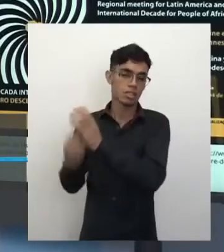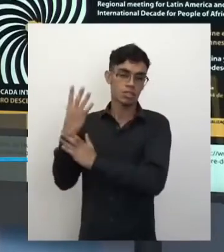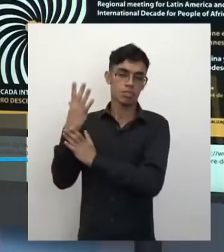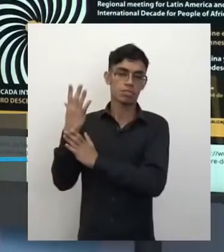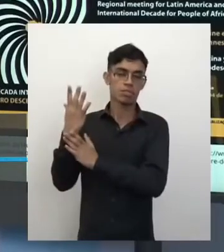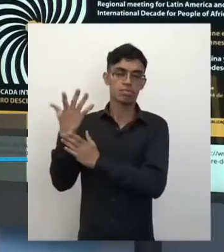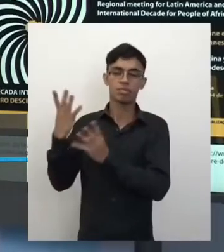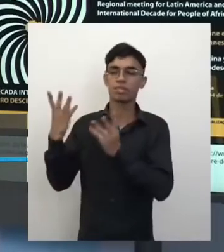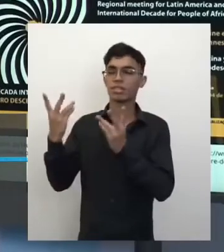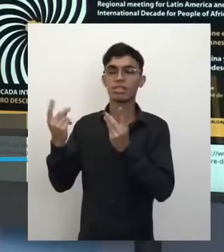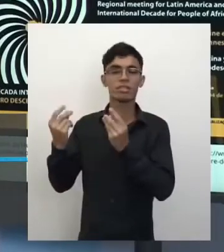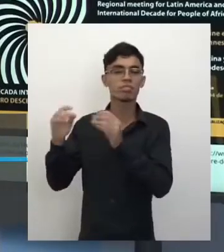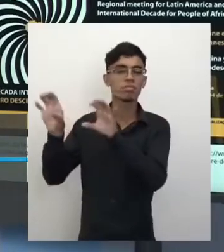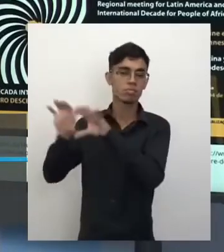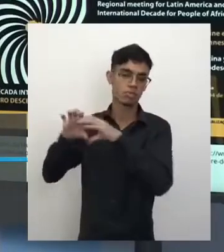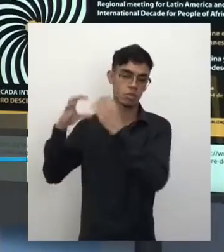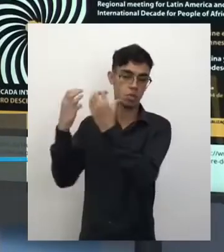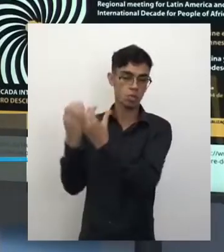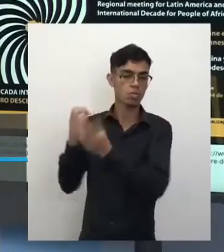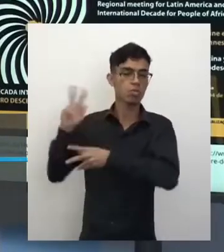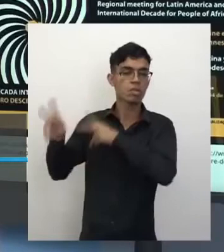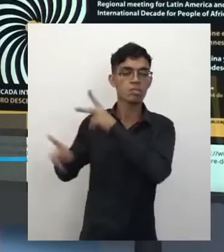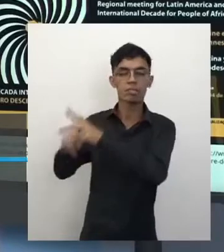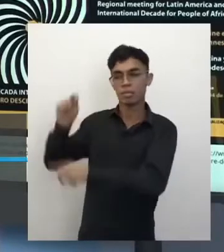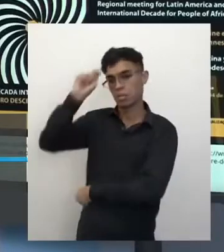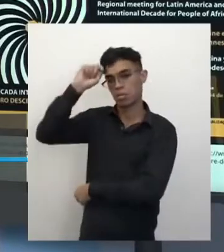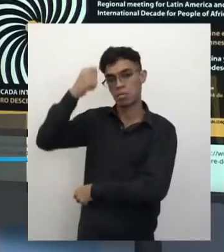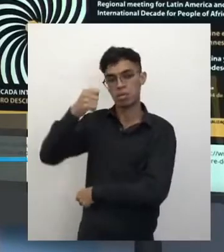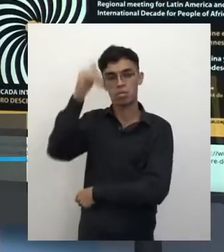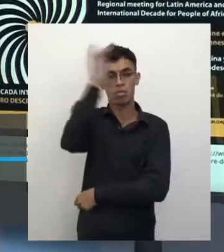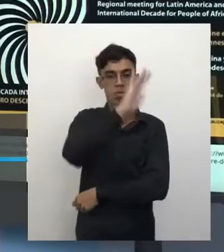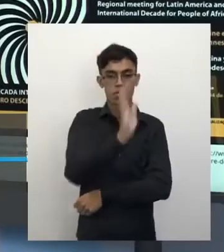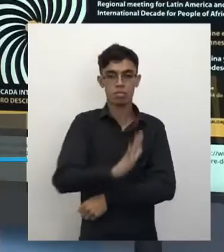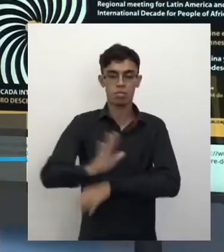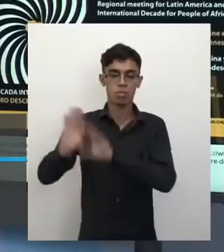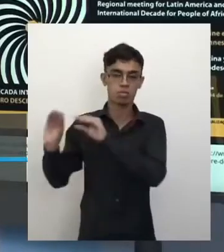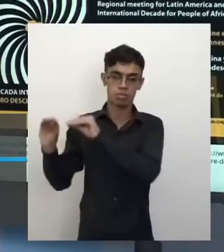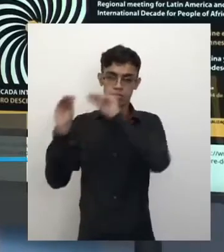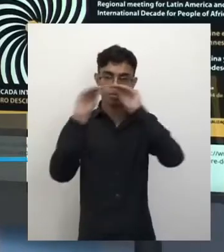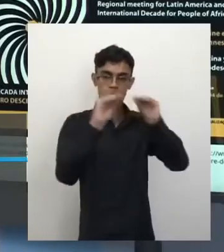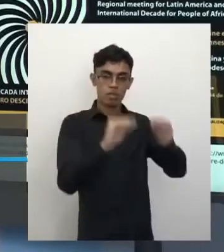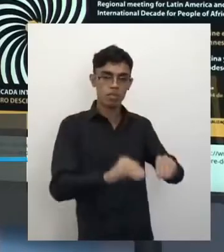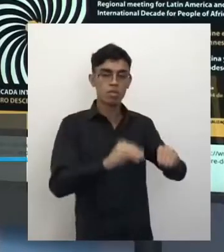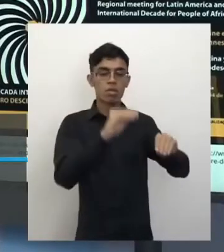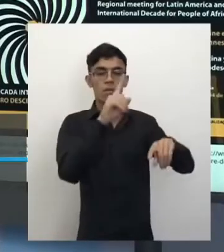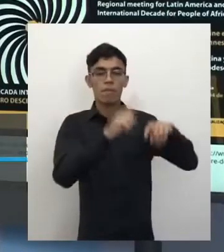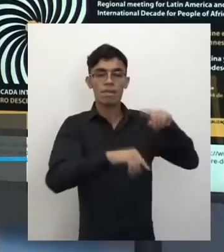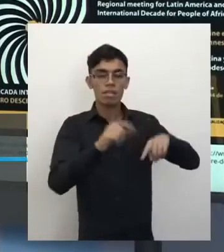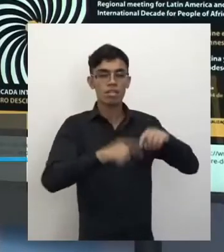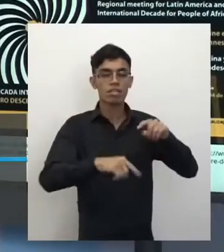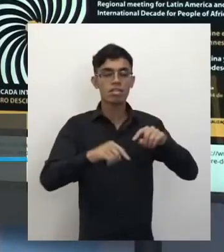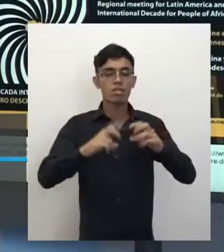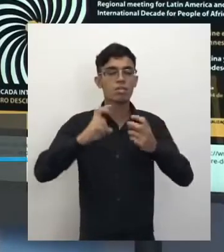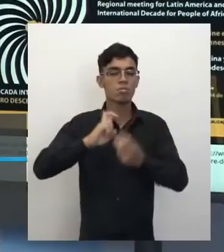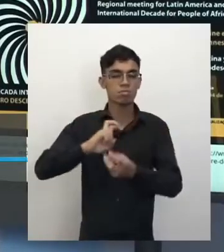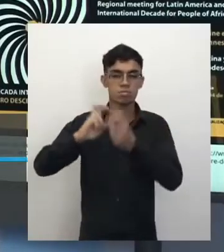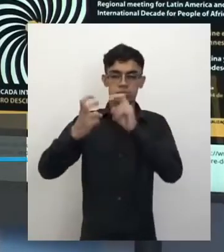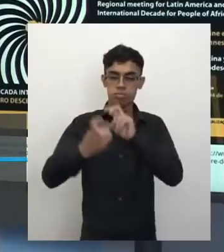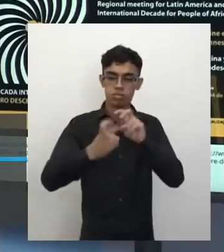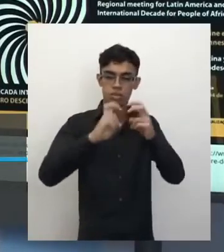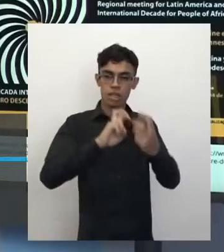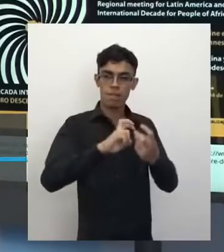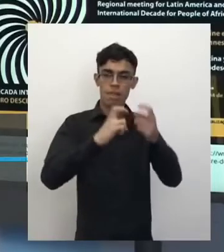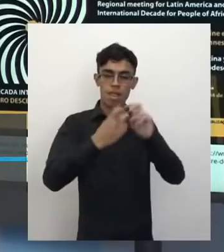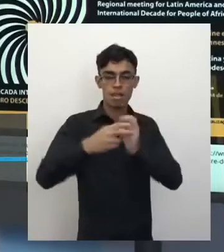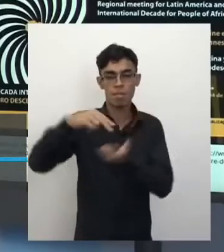pela comunidade africana que veio para o Brasil, com seus instrumentos, o jogo de cintura que é